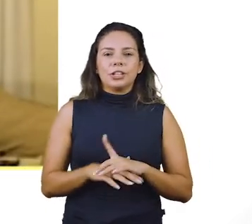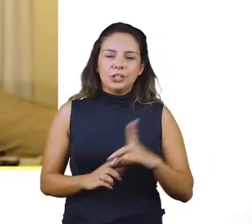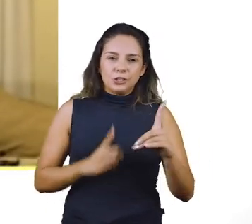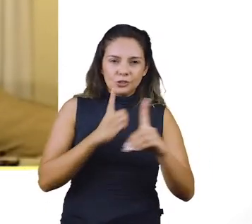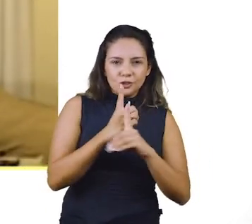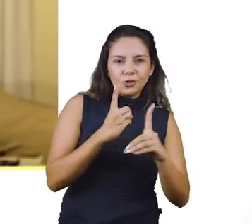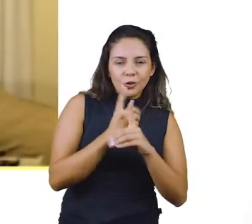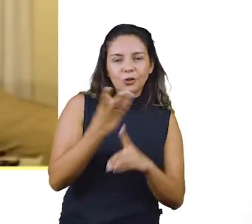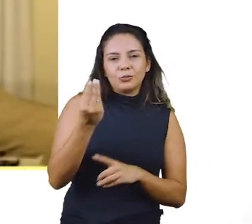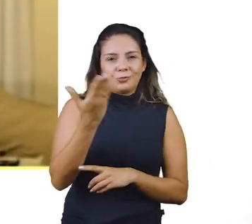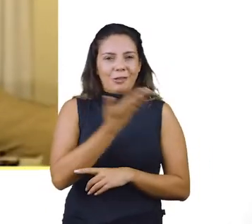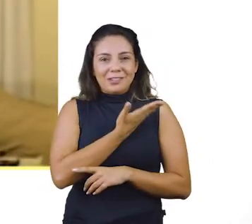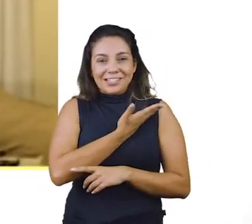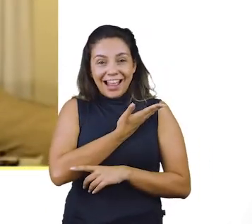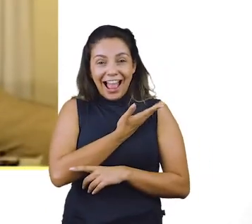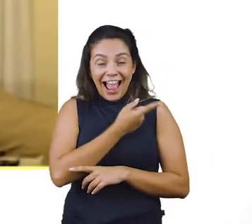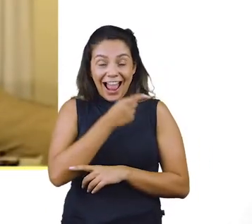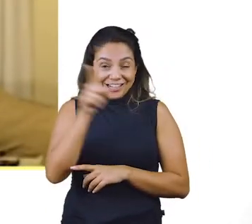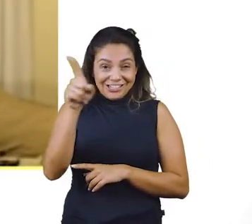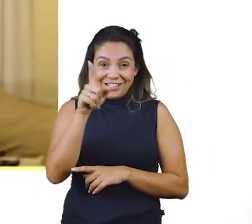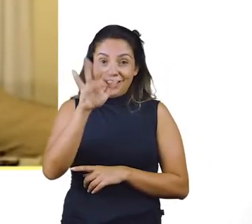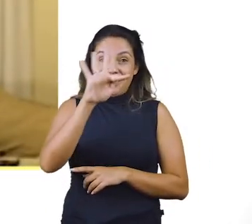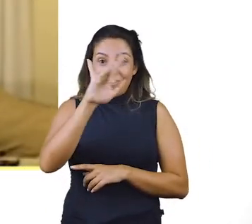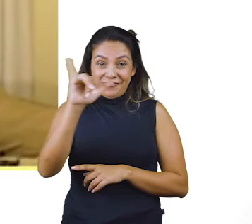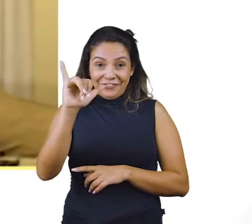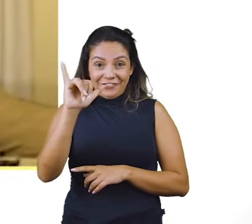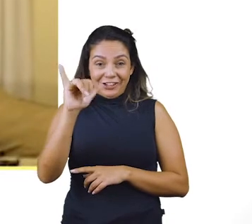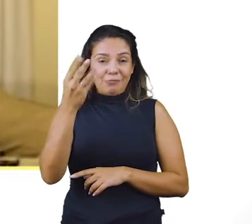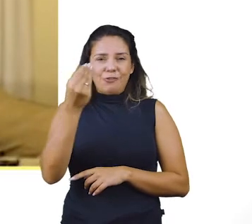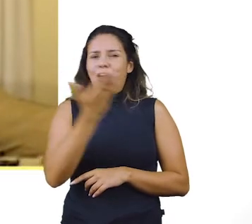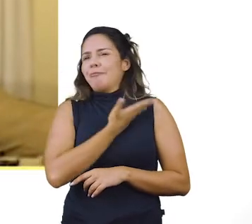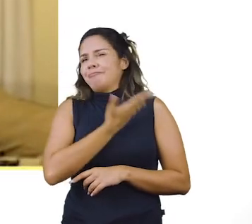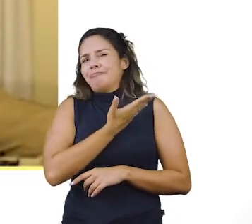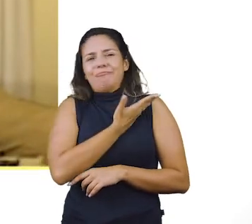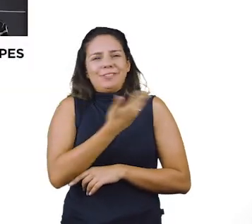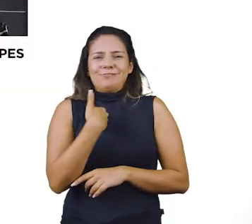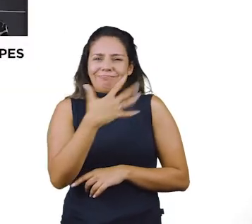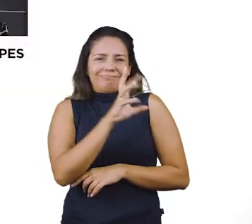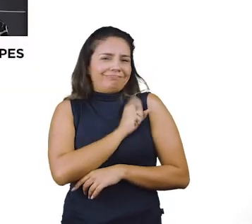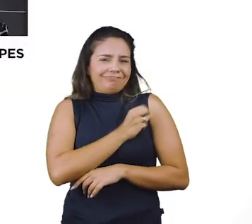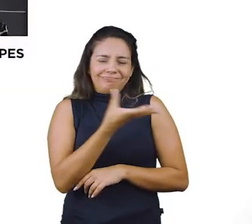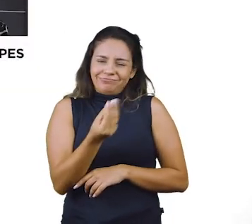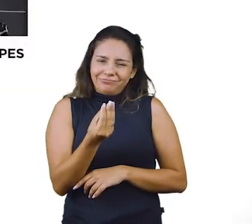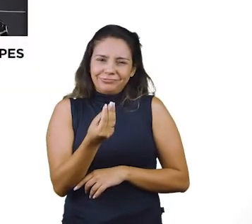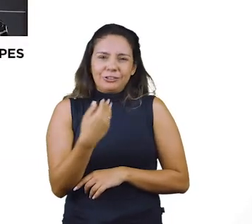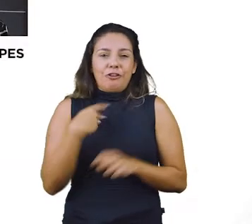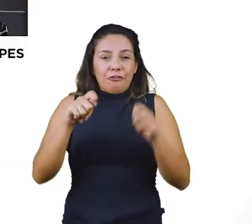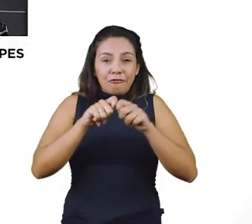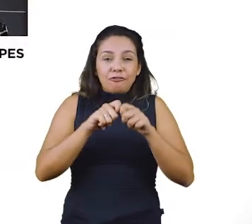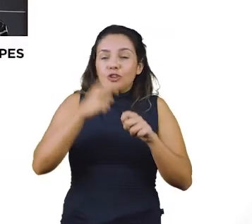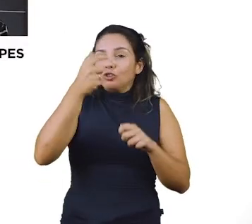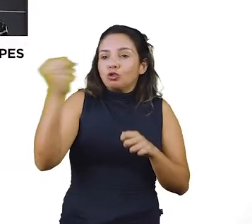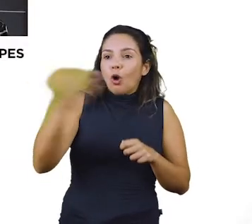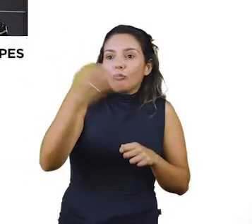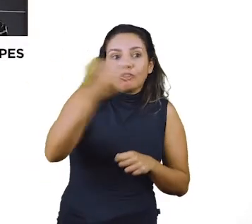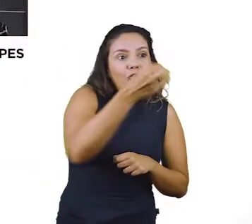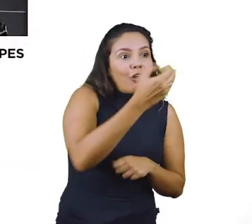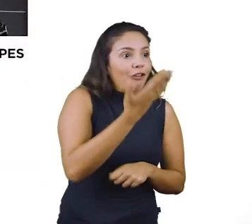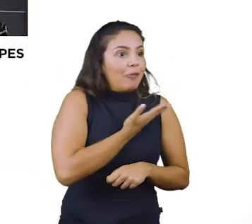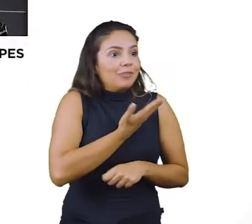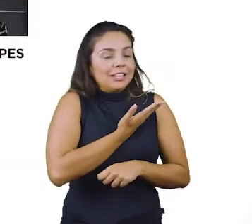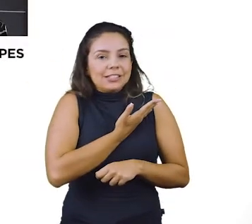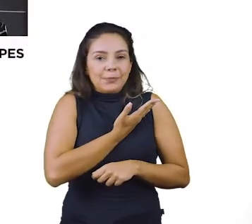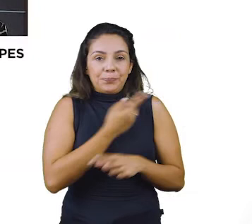muitas amizades com escritores lá, né, França? Você também fez algumas. O FLI trouxe para Araxá